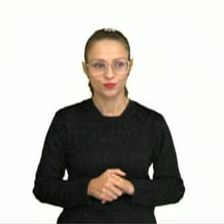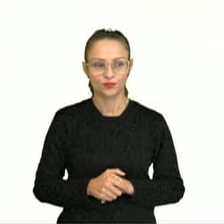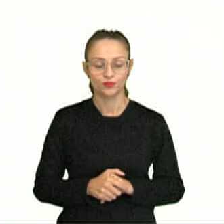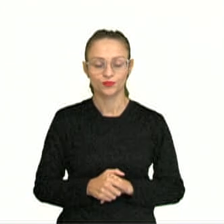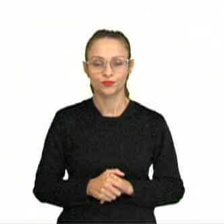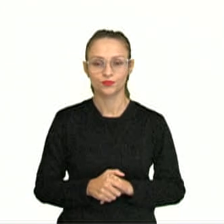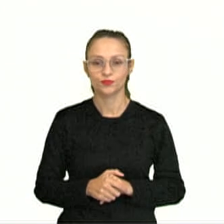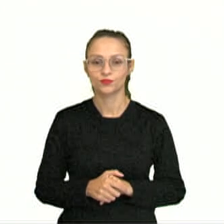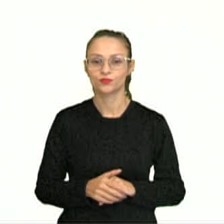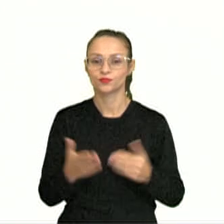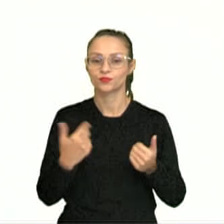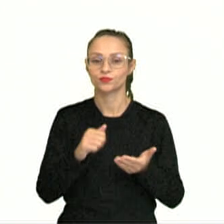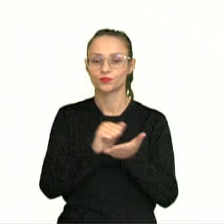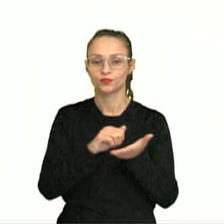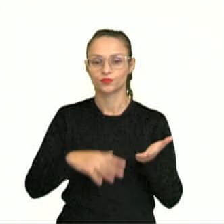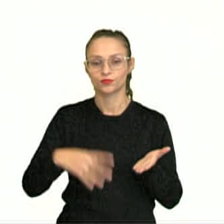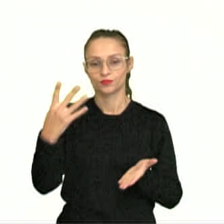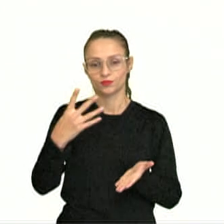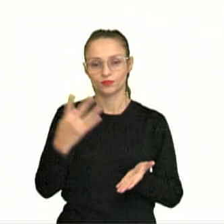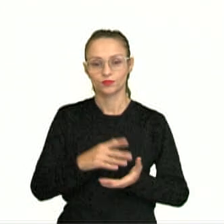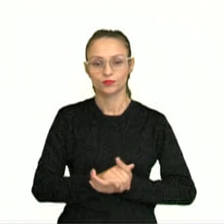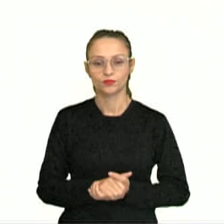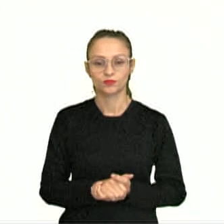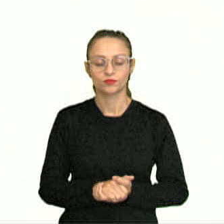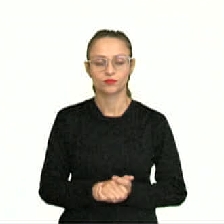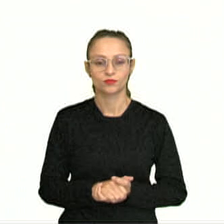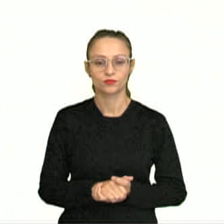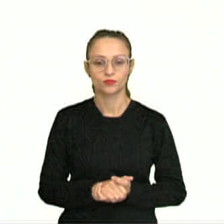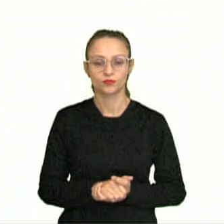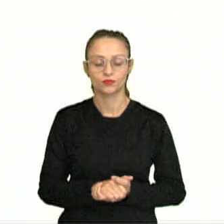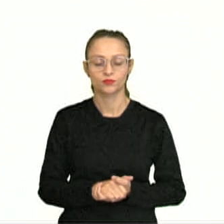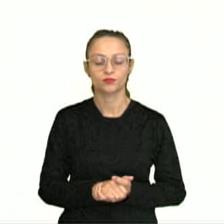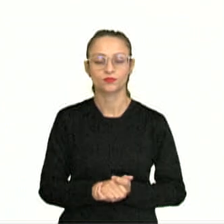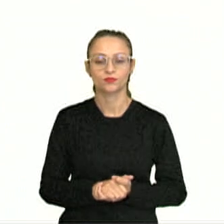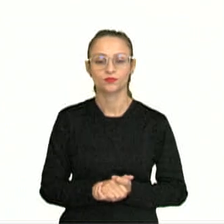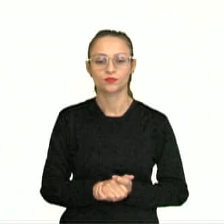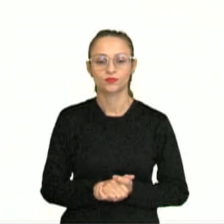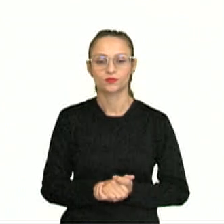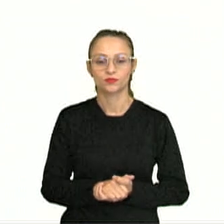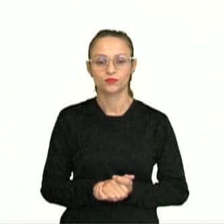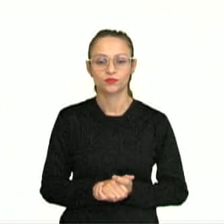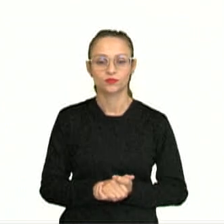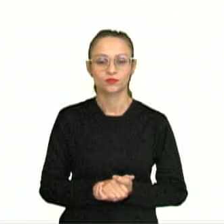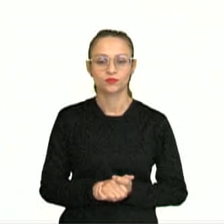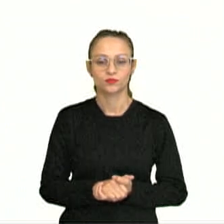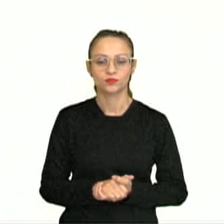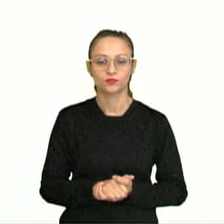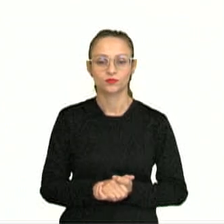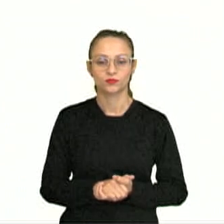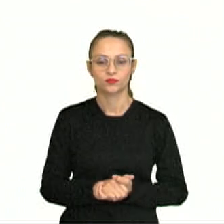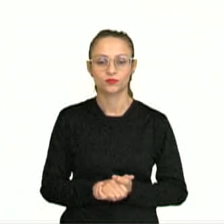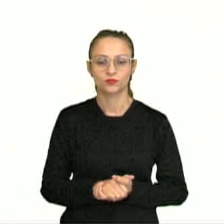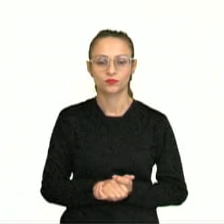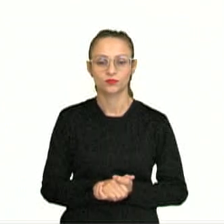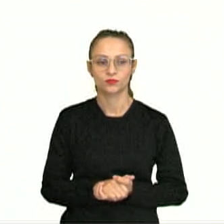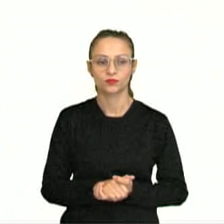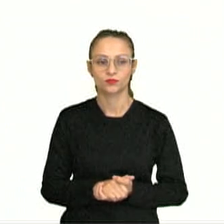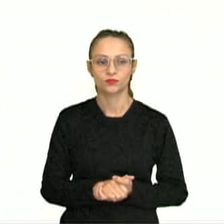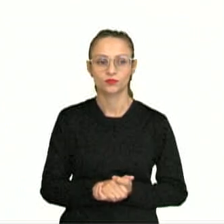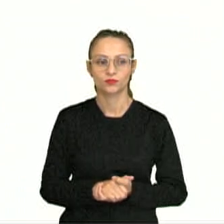seguir. Vamos a actividad 4 ahora. ¿Crees que hay hechos de la actualidad o